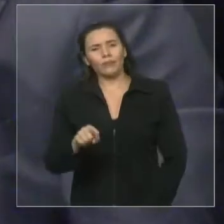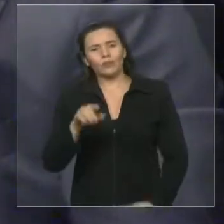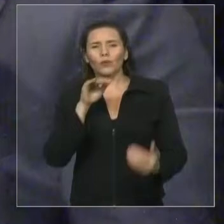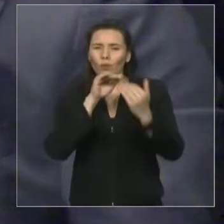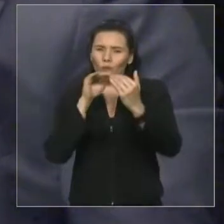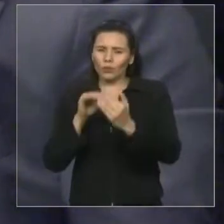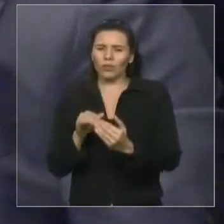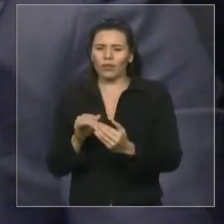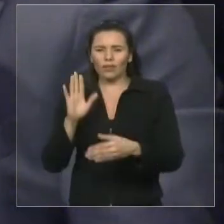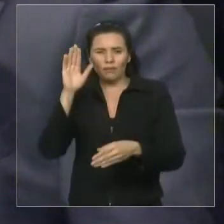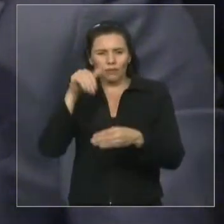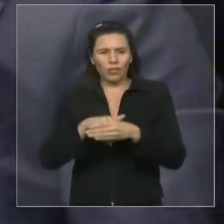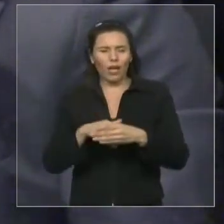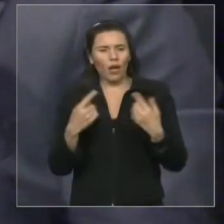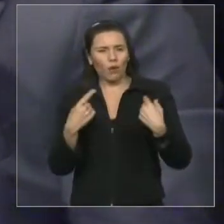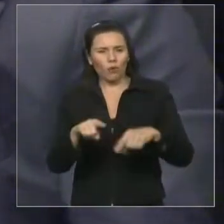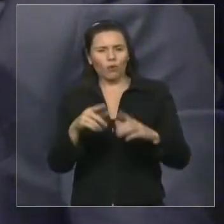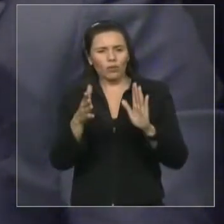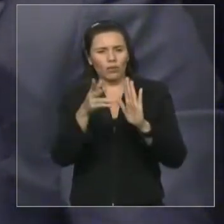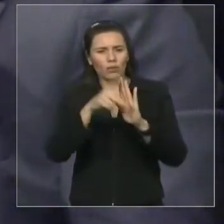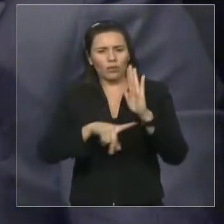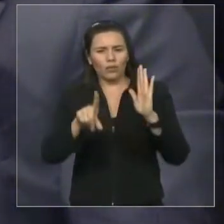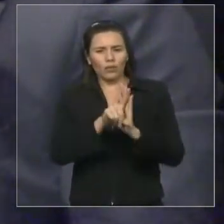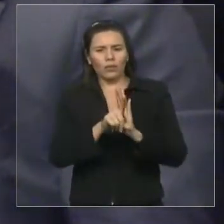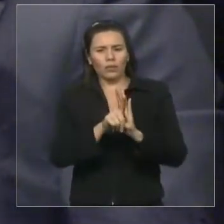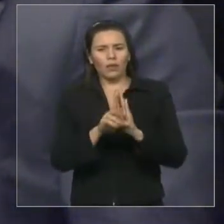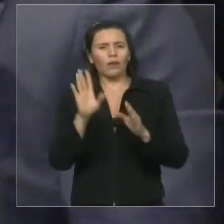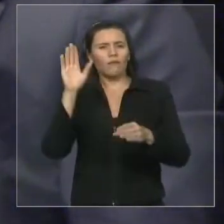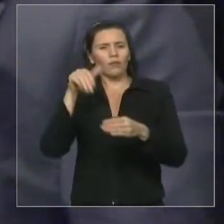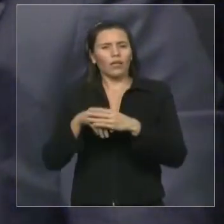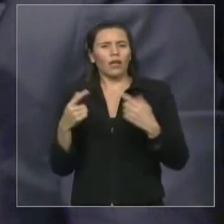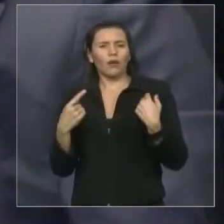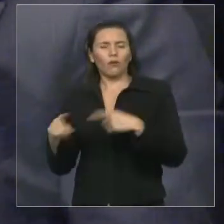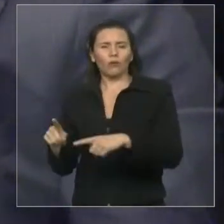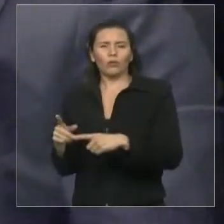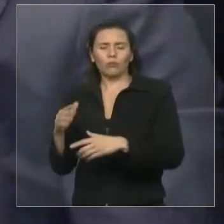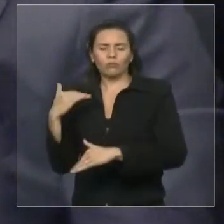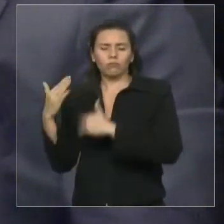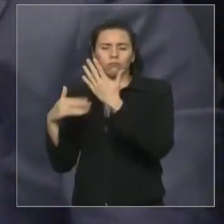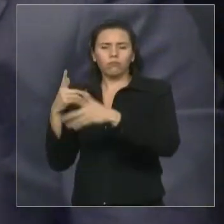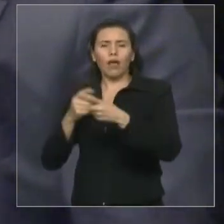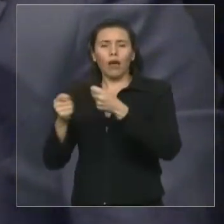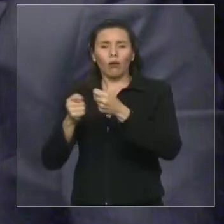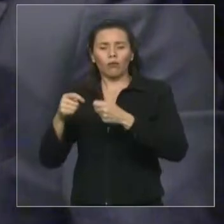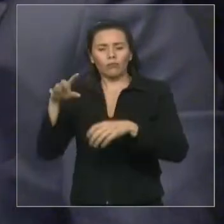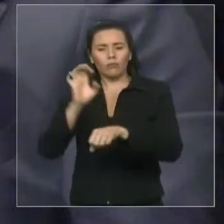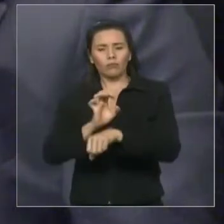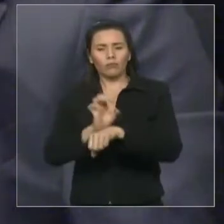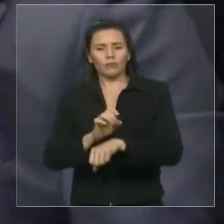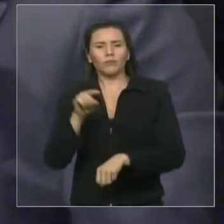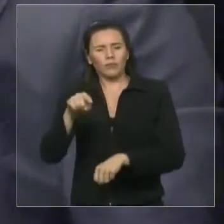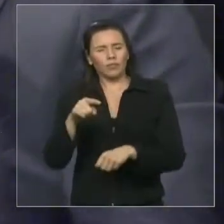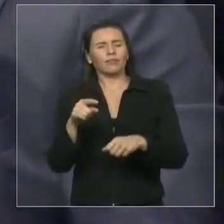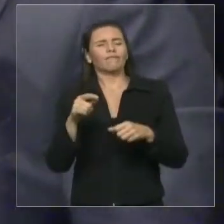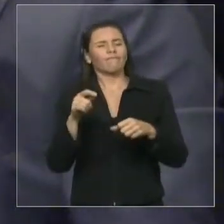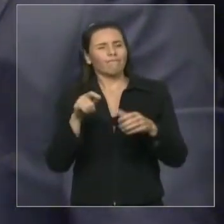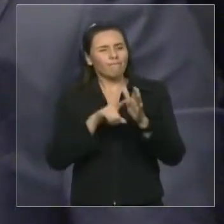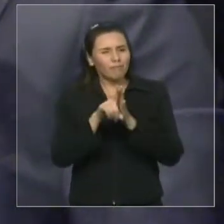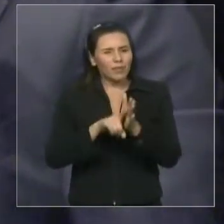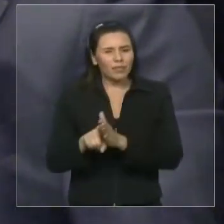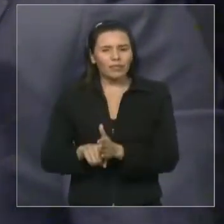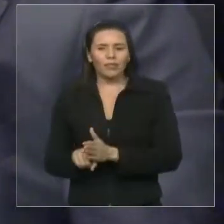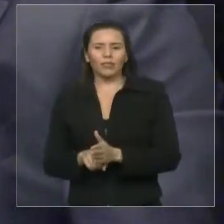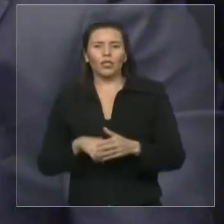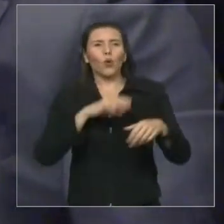que votar contra este PL aqui é votar contra o desenvolvimento econômico do Estado. Vossa Excelência pode fazer a pesquisa dos